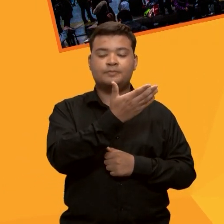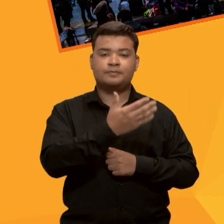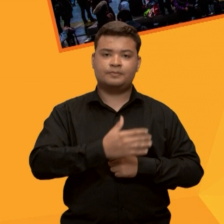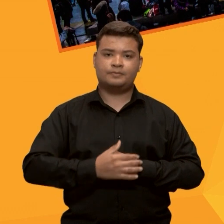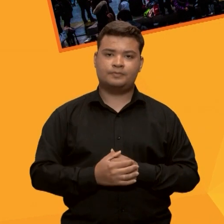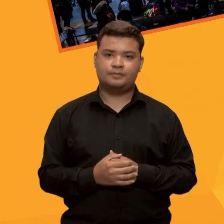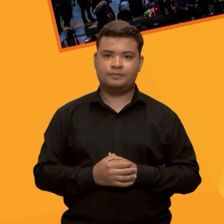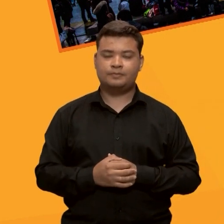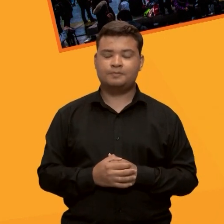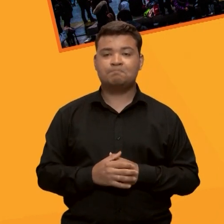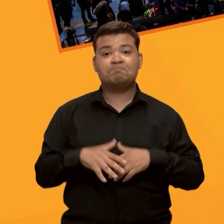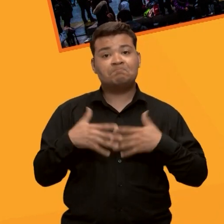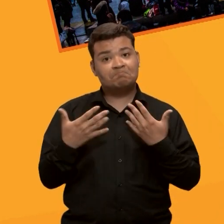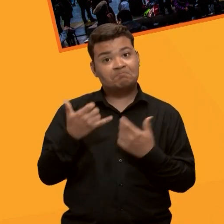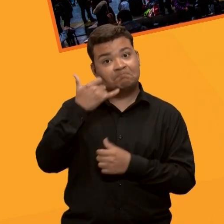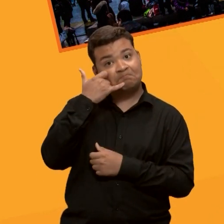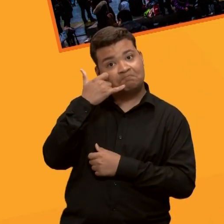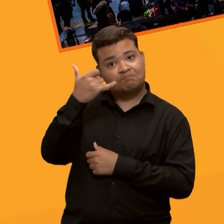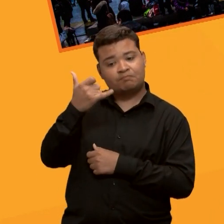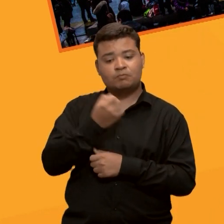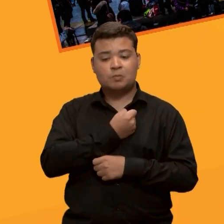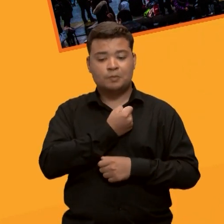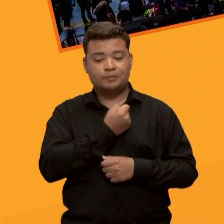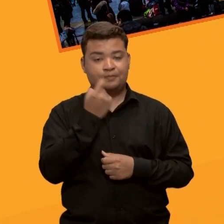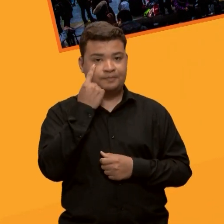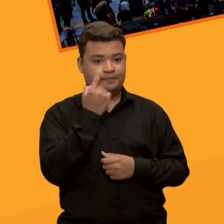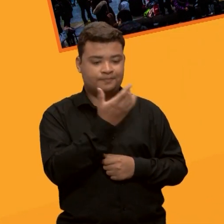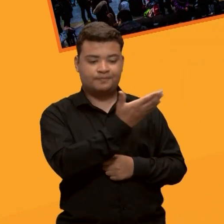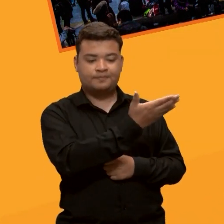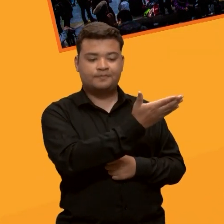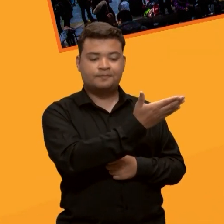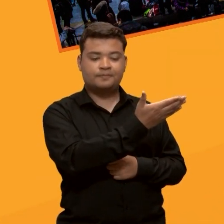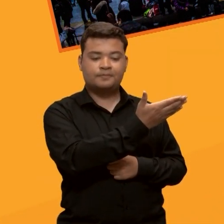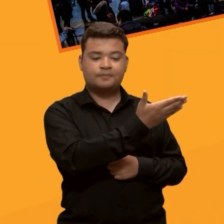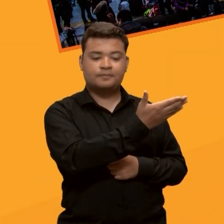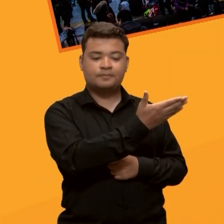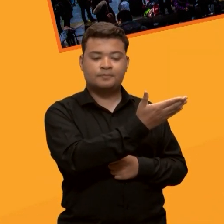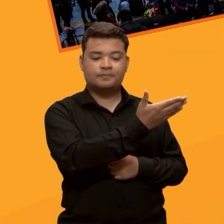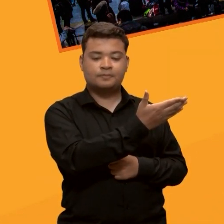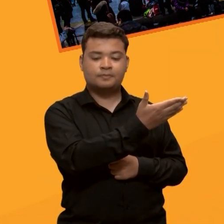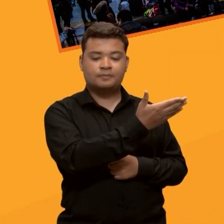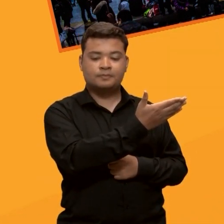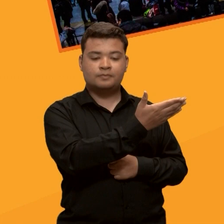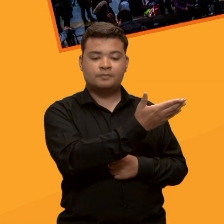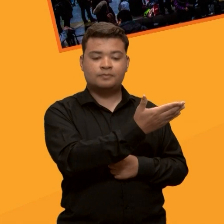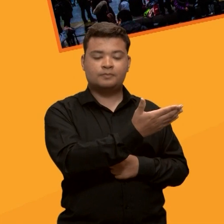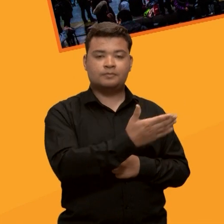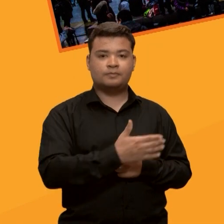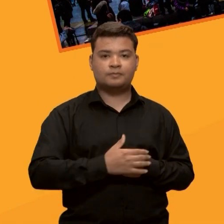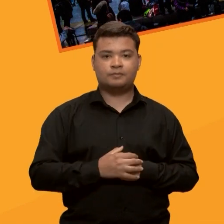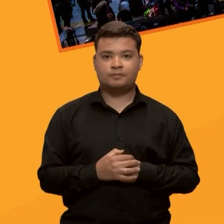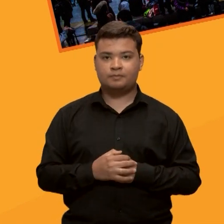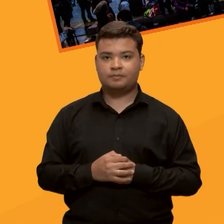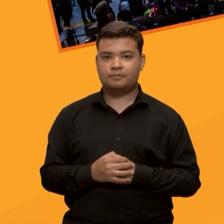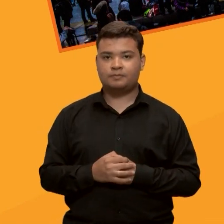nec.sri.ufg.br ou ligue no telefone 62 3521 1165.